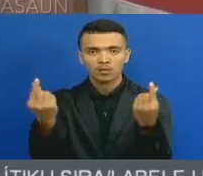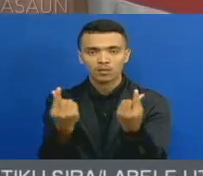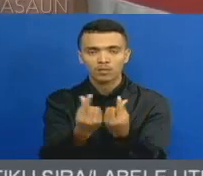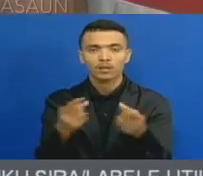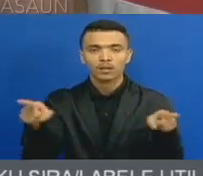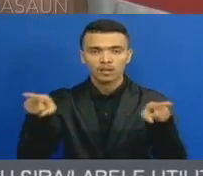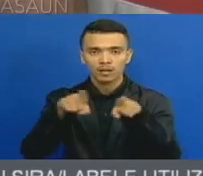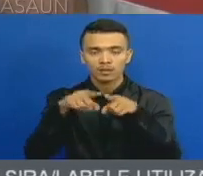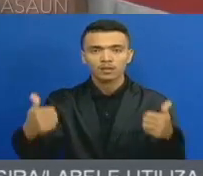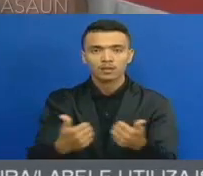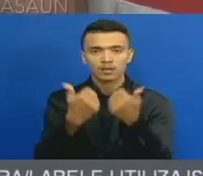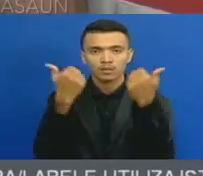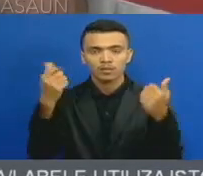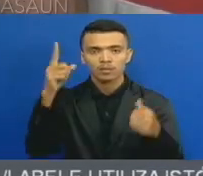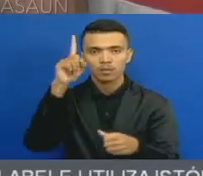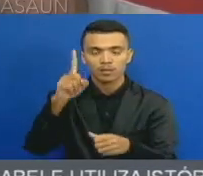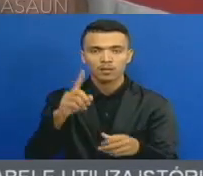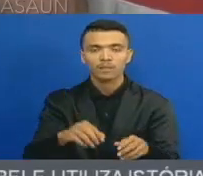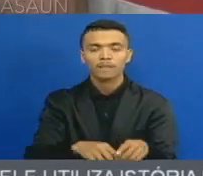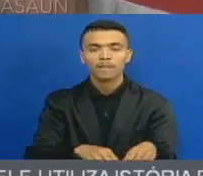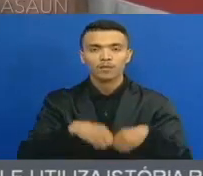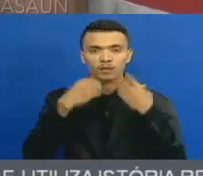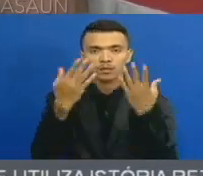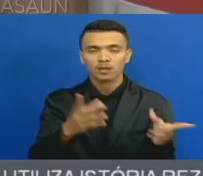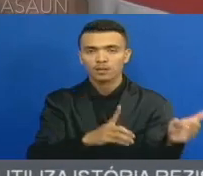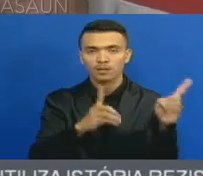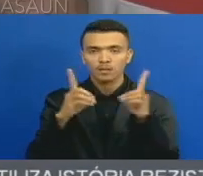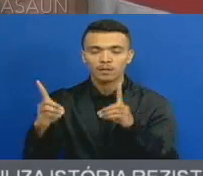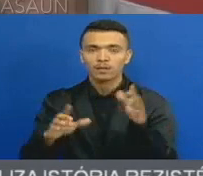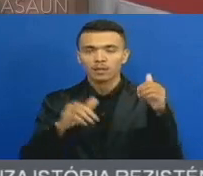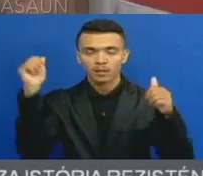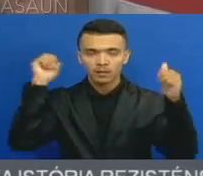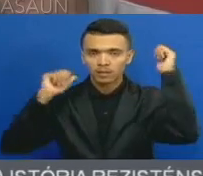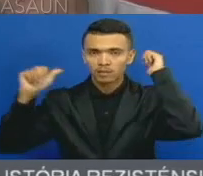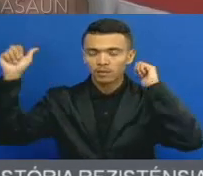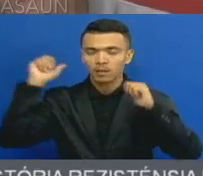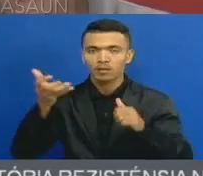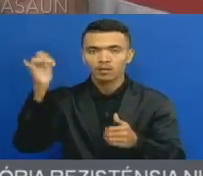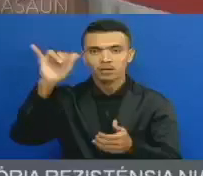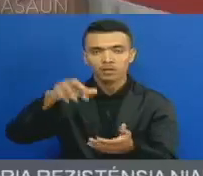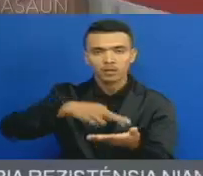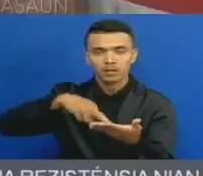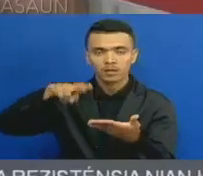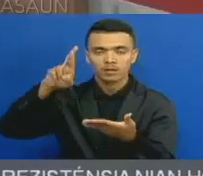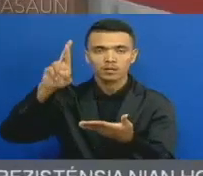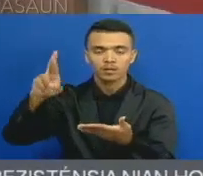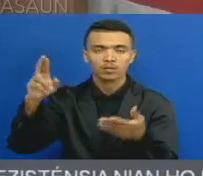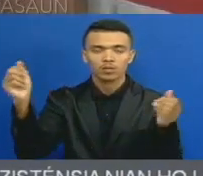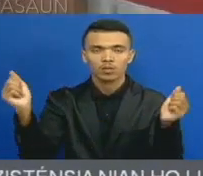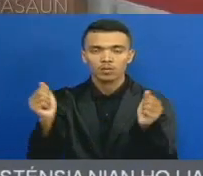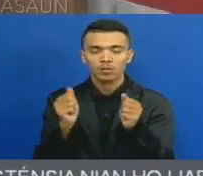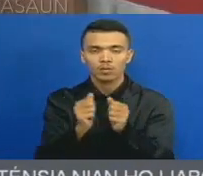desporto. O Sala cria evento Roma. Para se ir a mostrar preenche evento, se né?